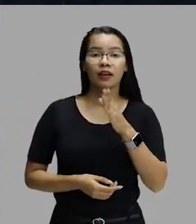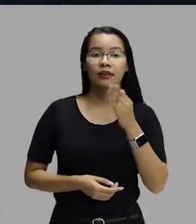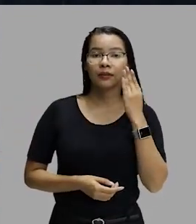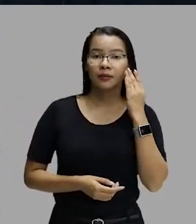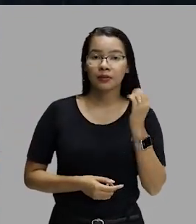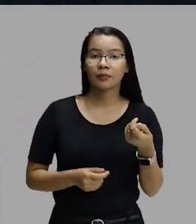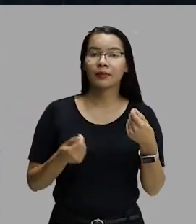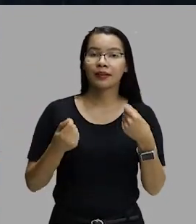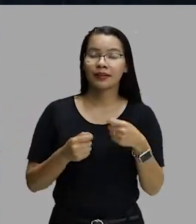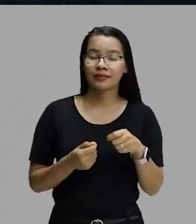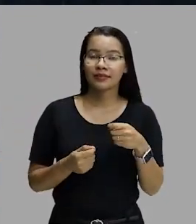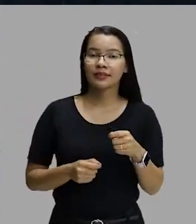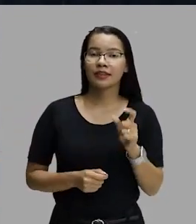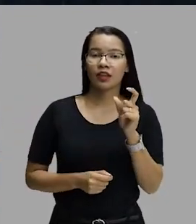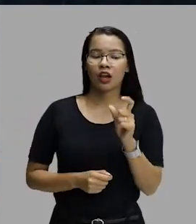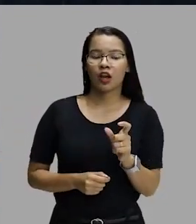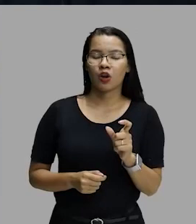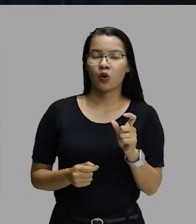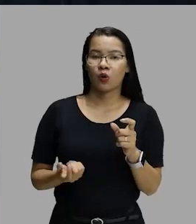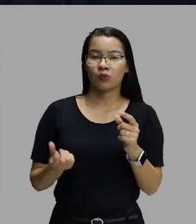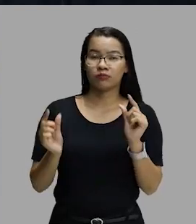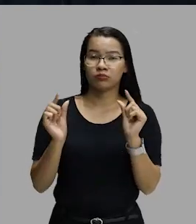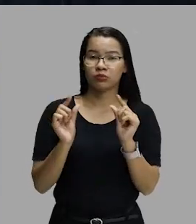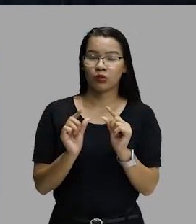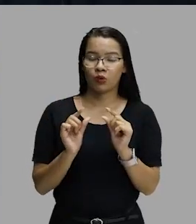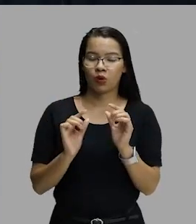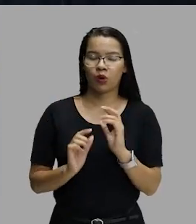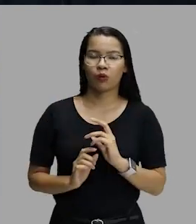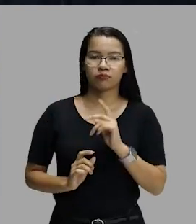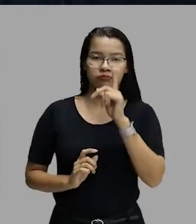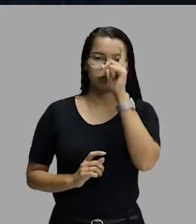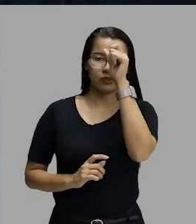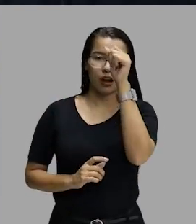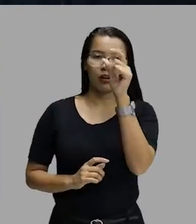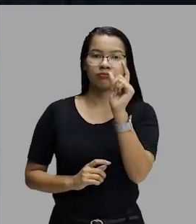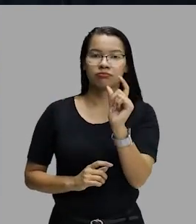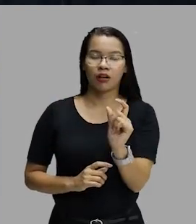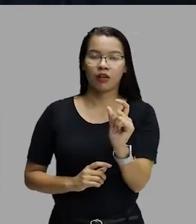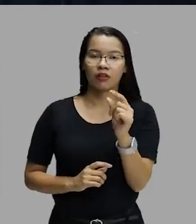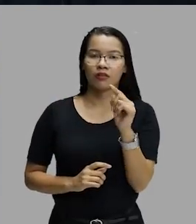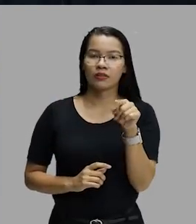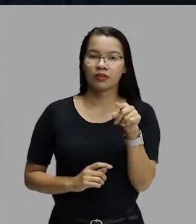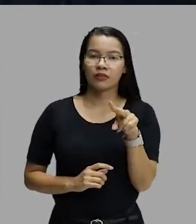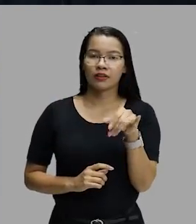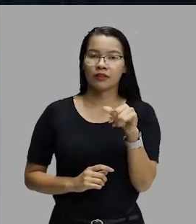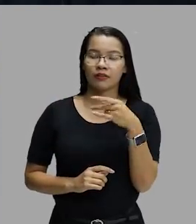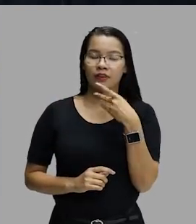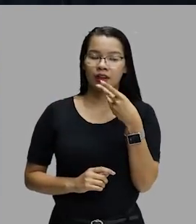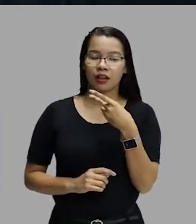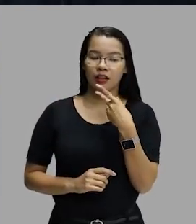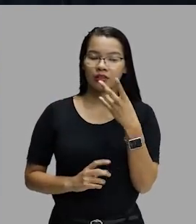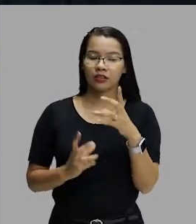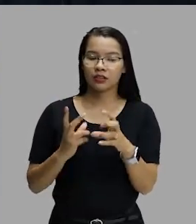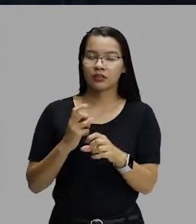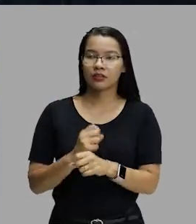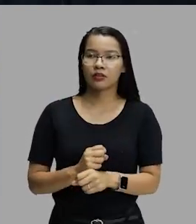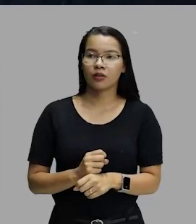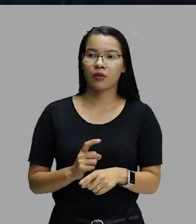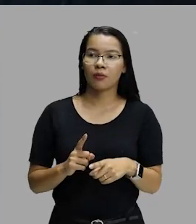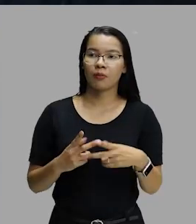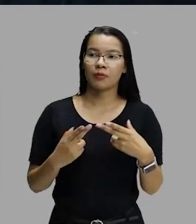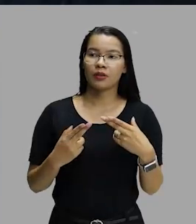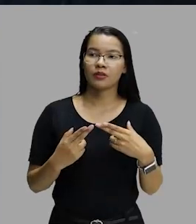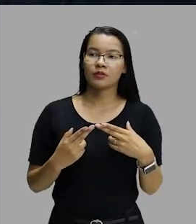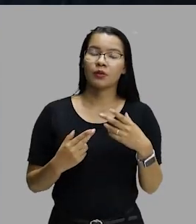bem curto, tá? Poucas palavras você vai falar no resumo. Embora alguns